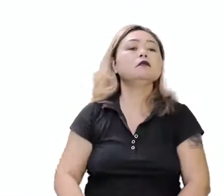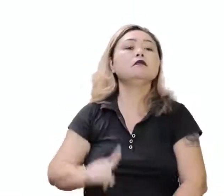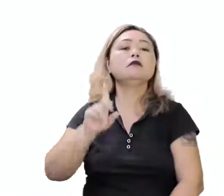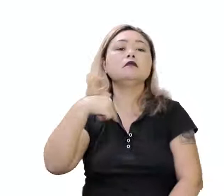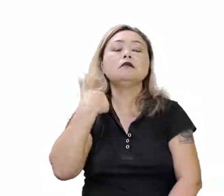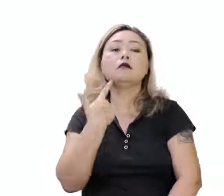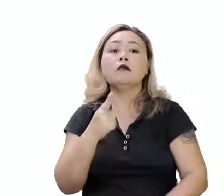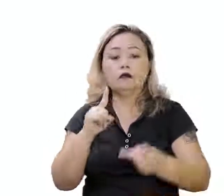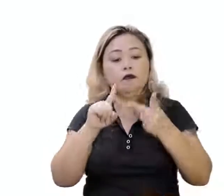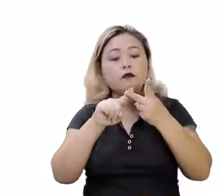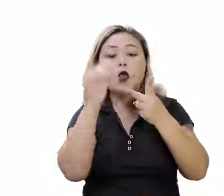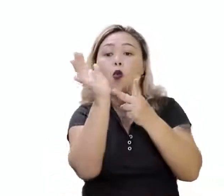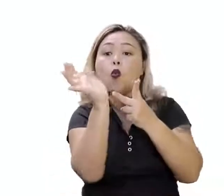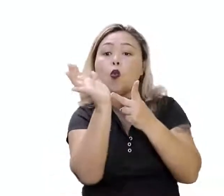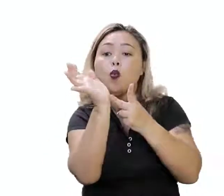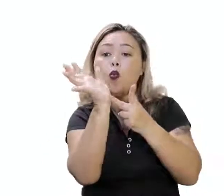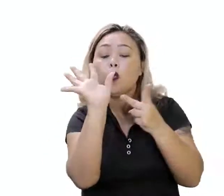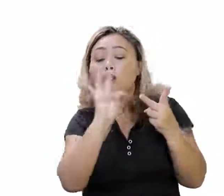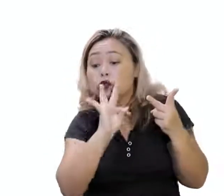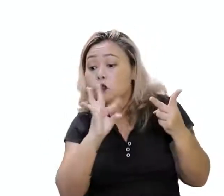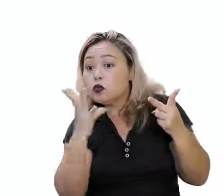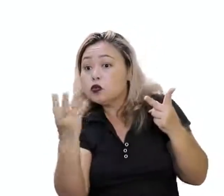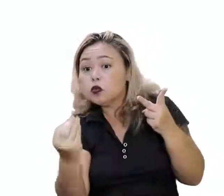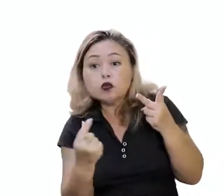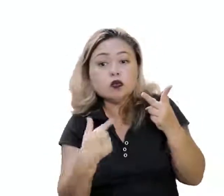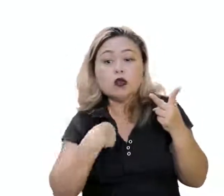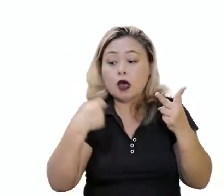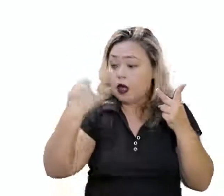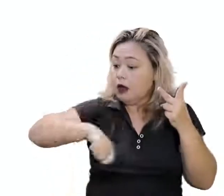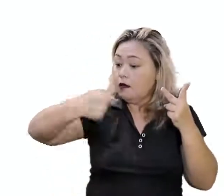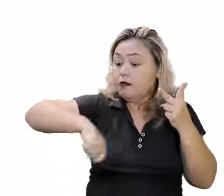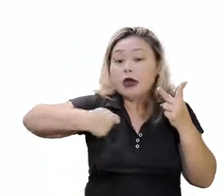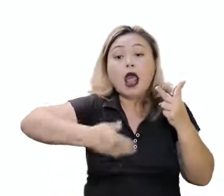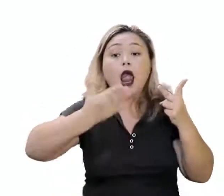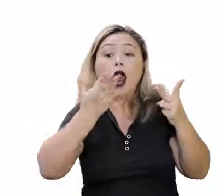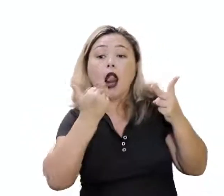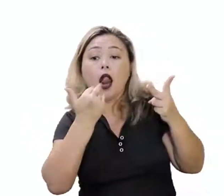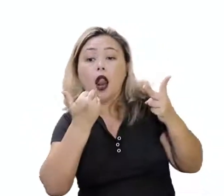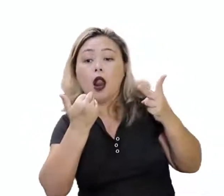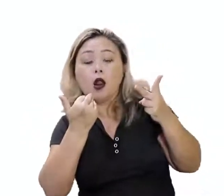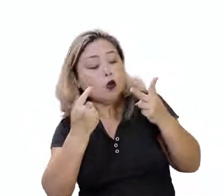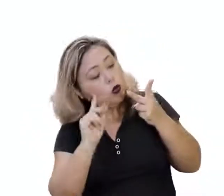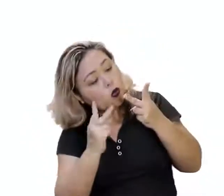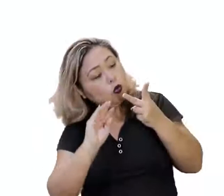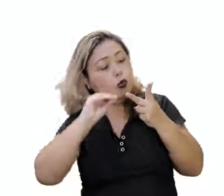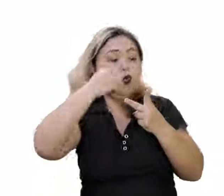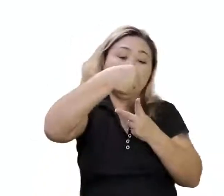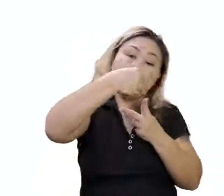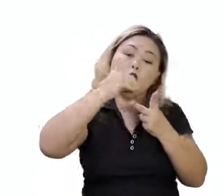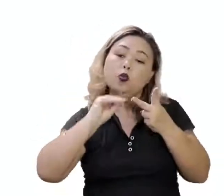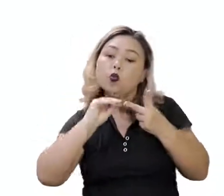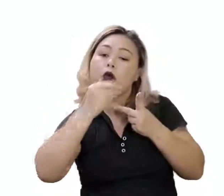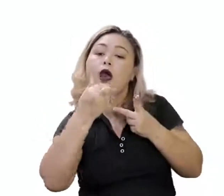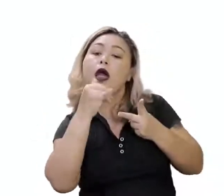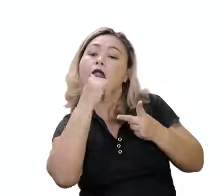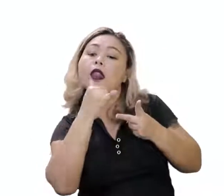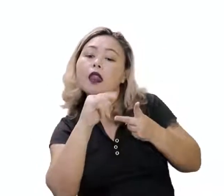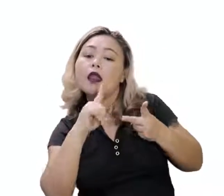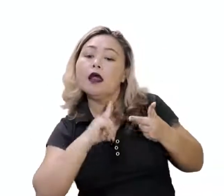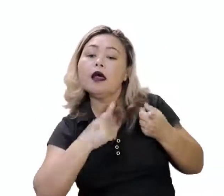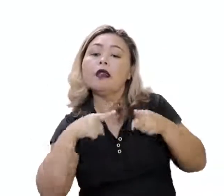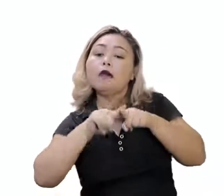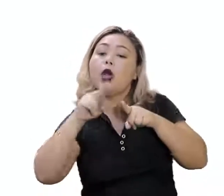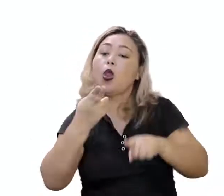consumidores. São todos os seres vivos que vão precisar se alimentar uns dos outros para obter energia